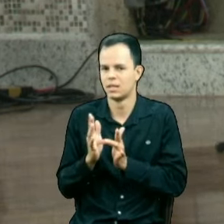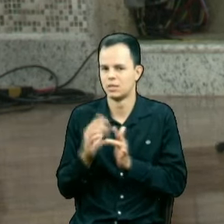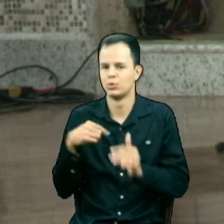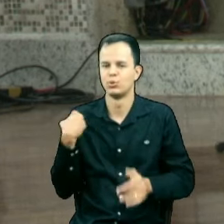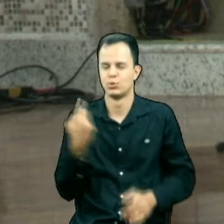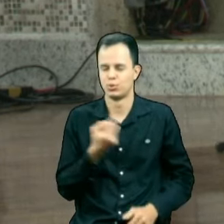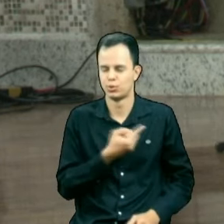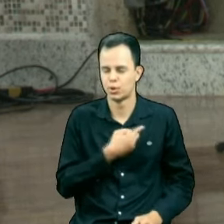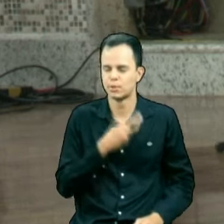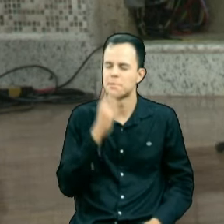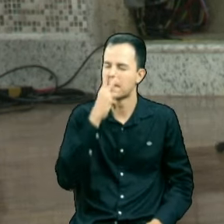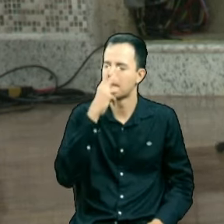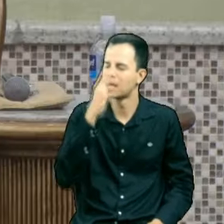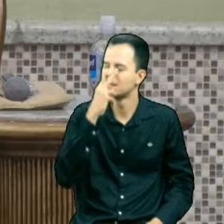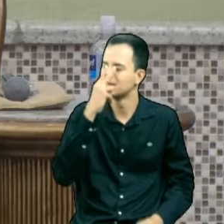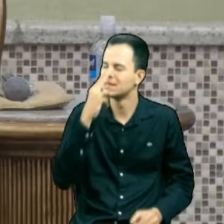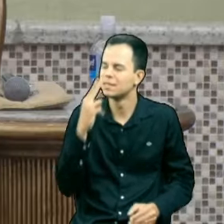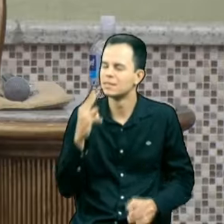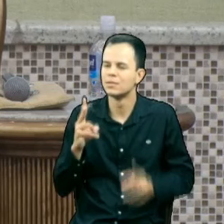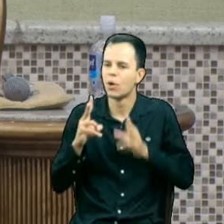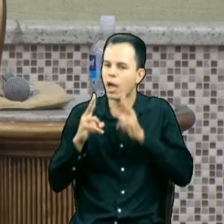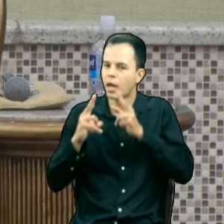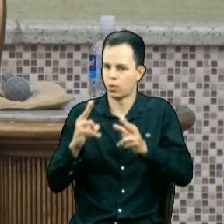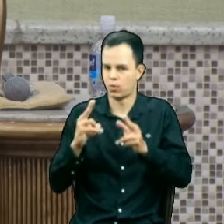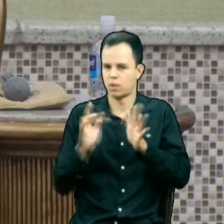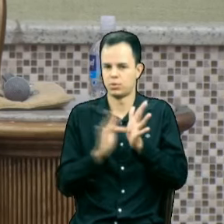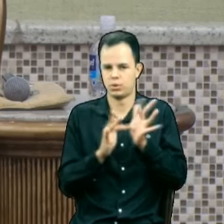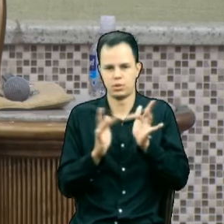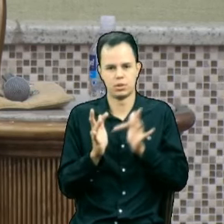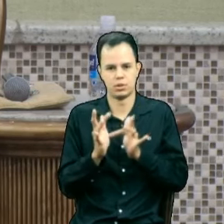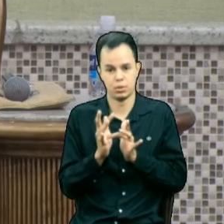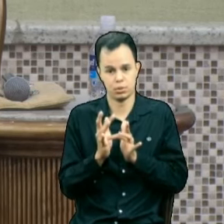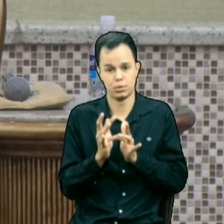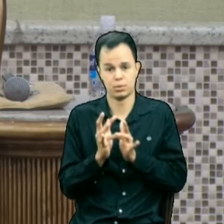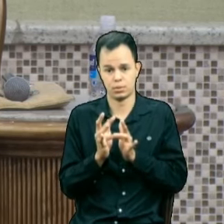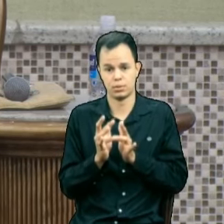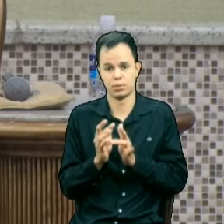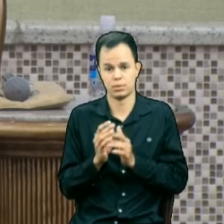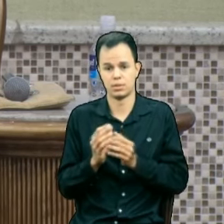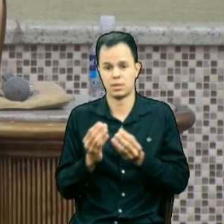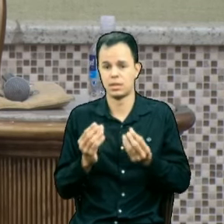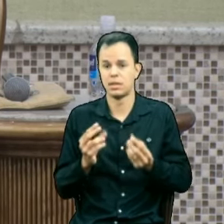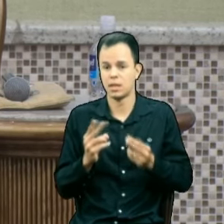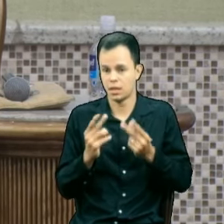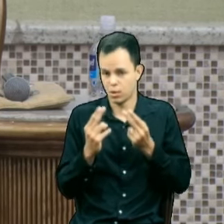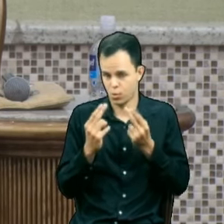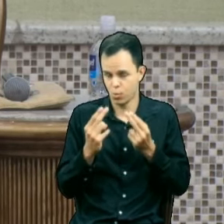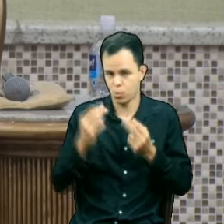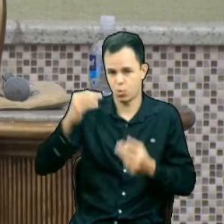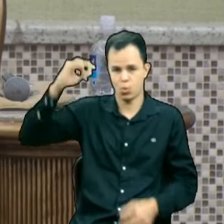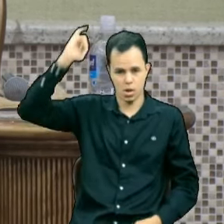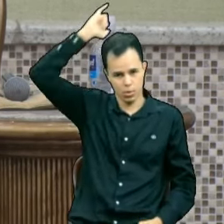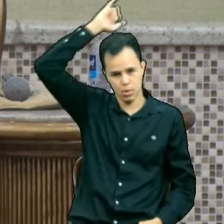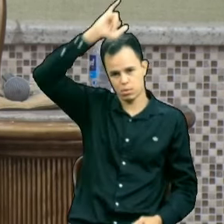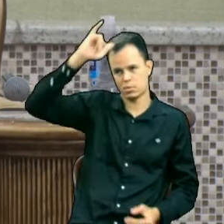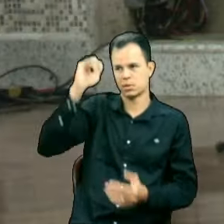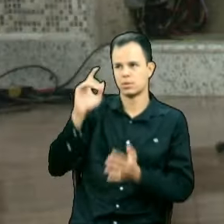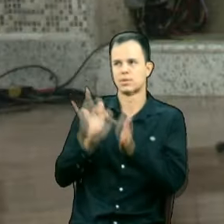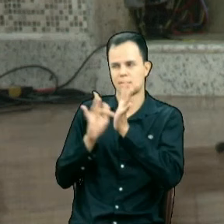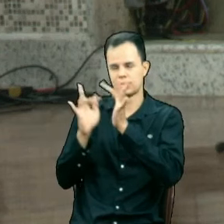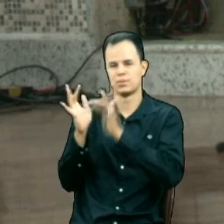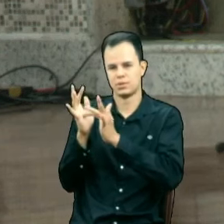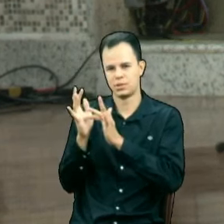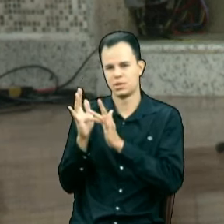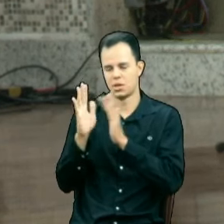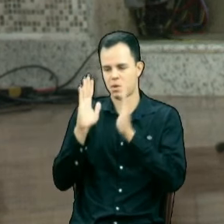olhar de Jesus o agir de Jesus o caráter de Cristo a unção dele quando você tiver aparecendo eu muito com